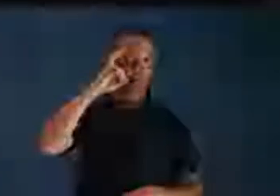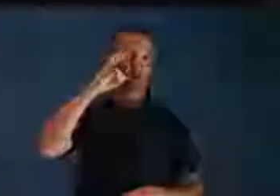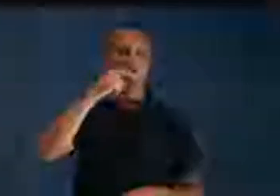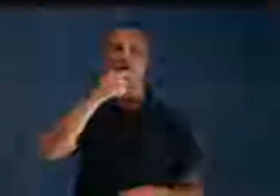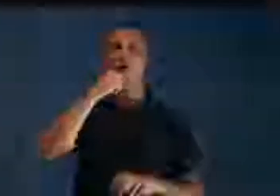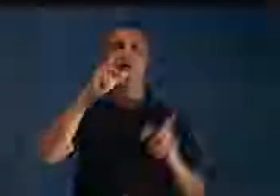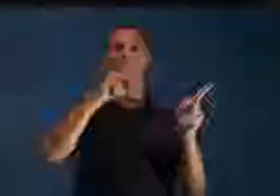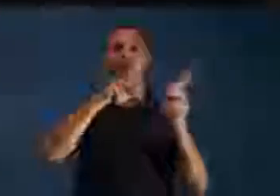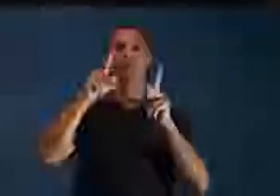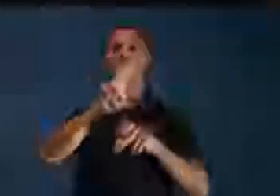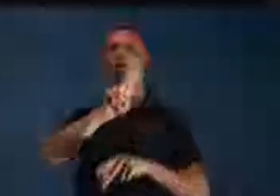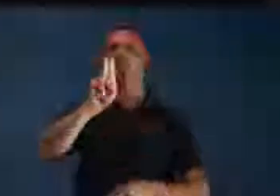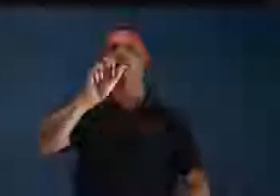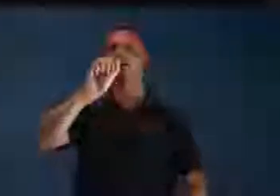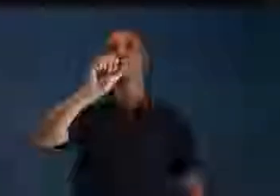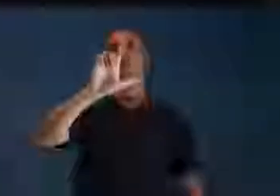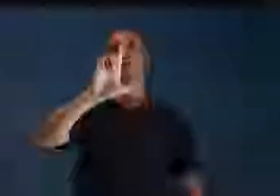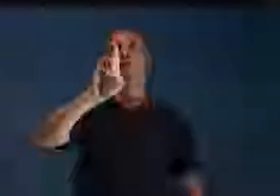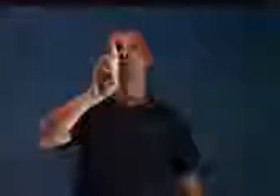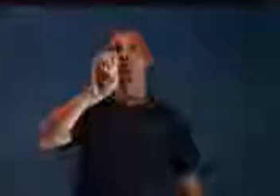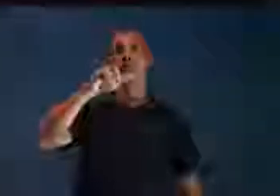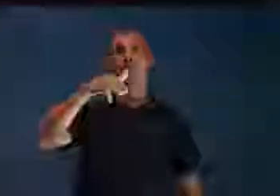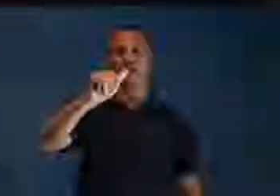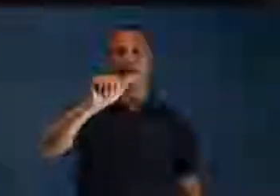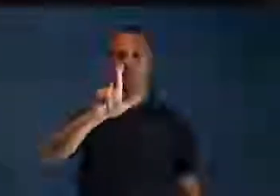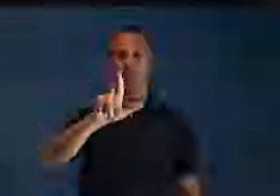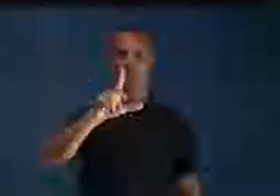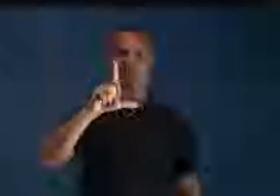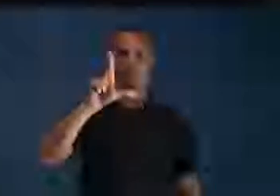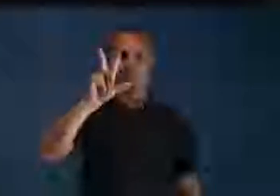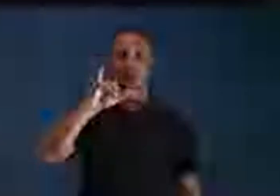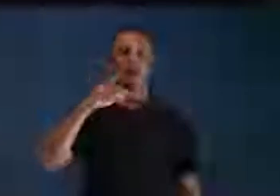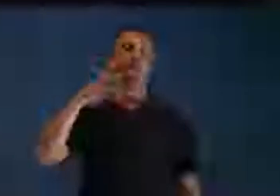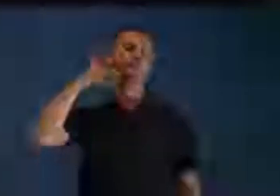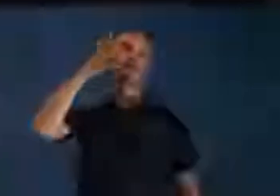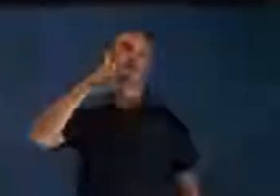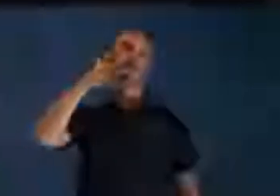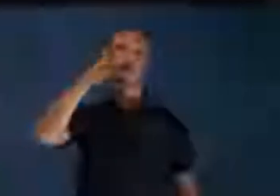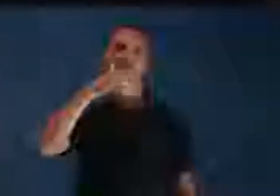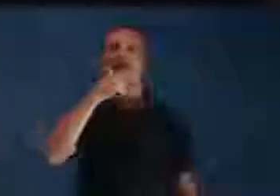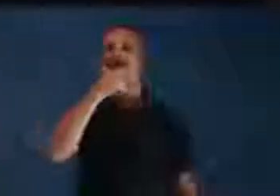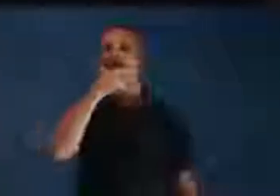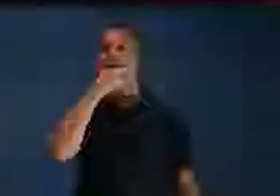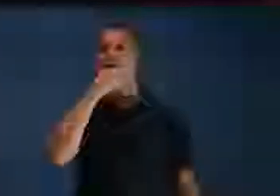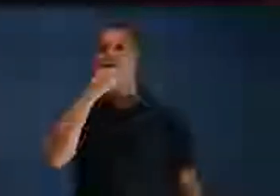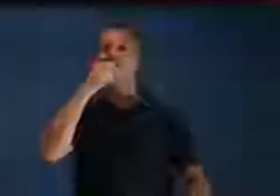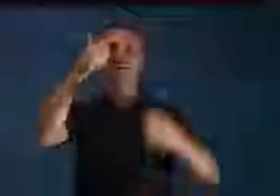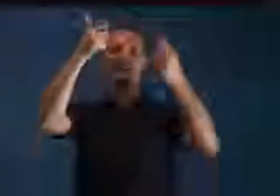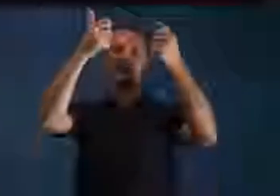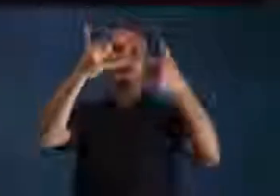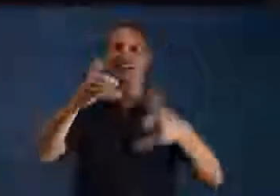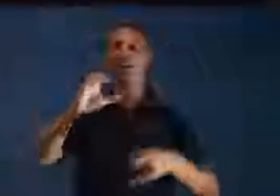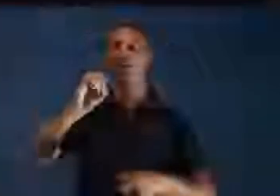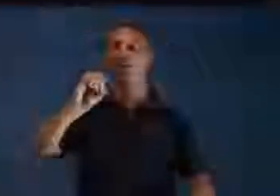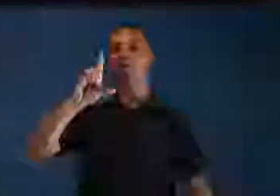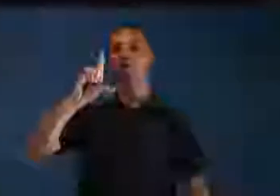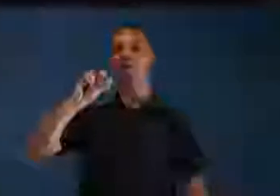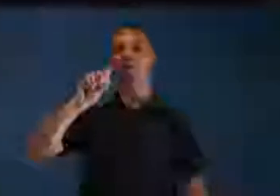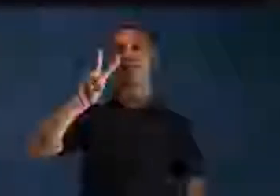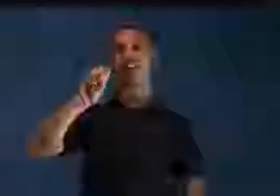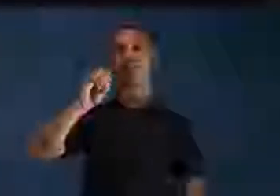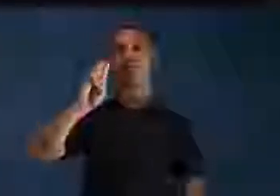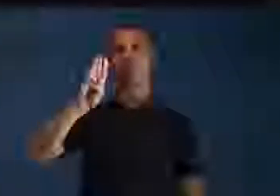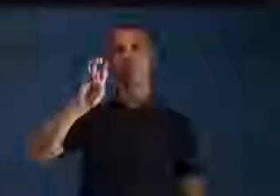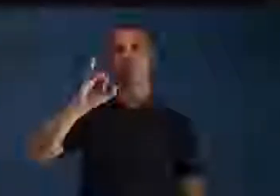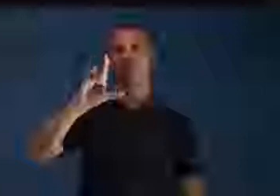professor Aldemaro Taranto Goulart fará uma conferência sobre Olavo Bilac, 100 anos sem Olavo